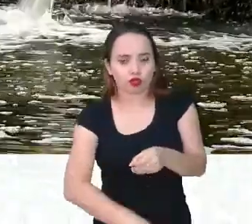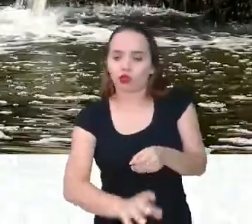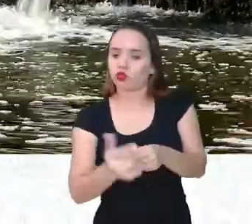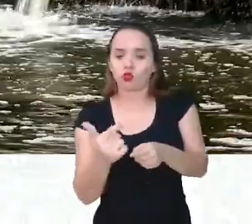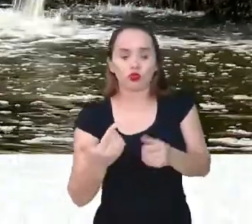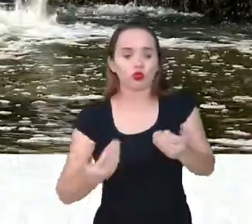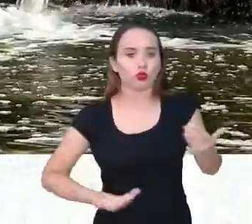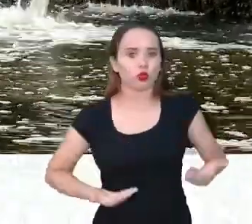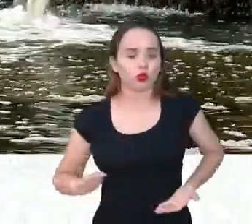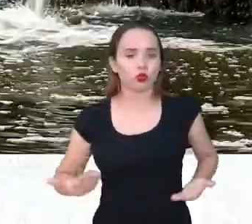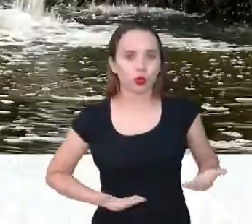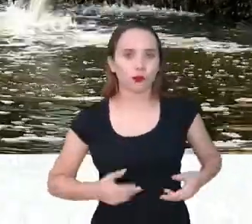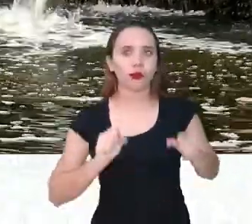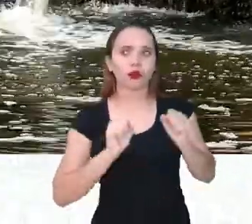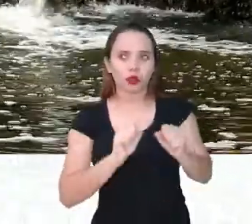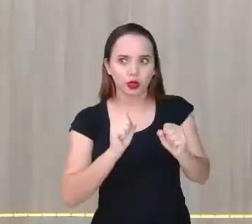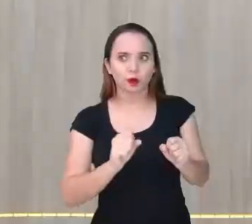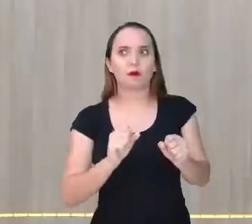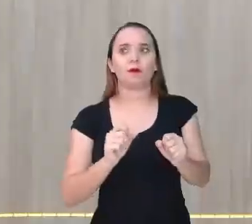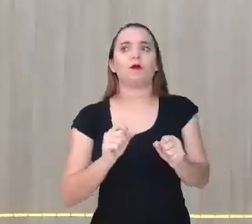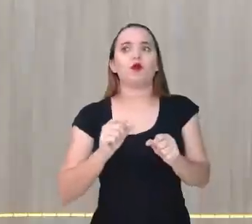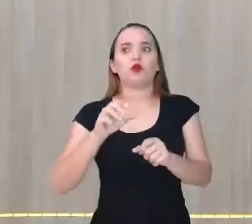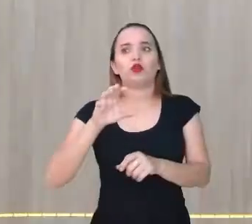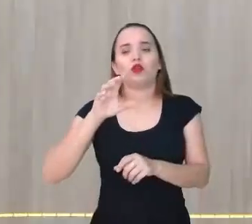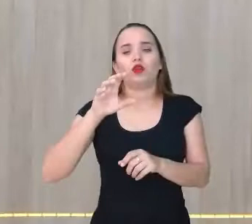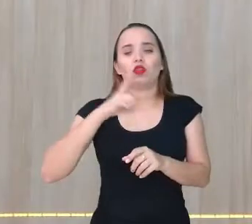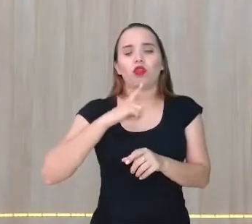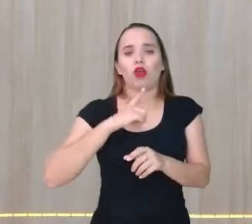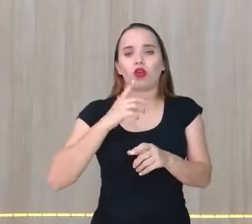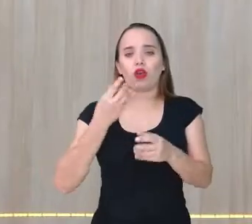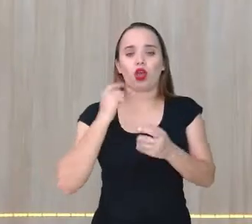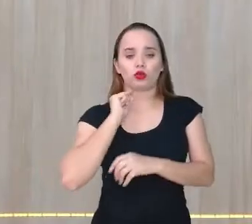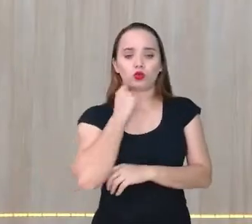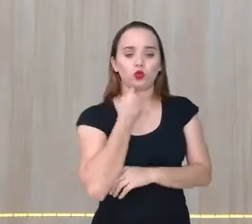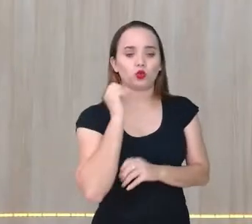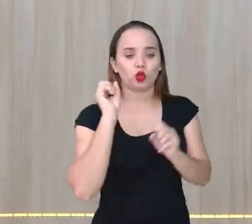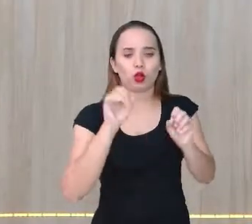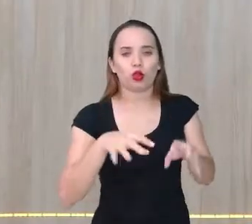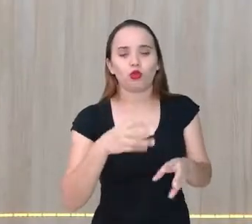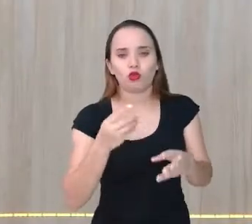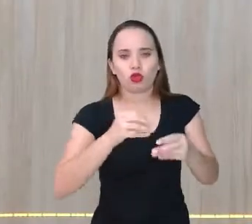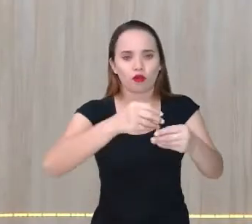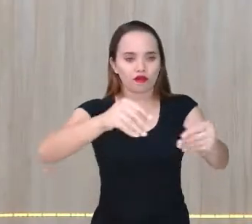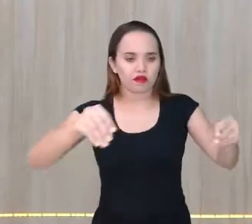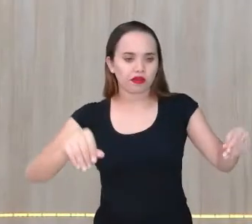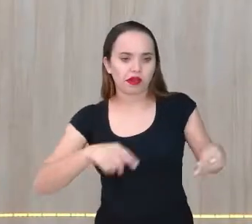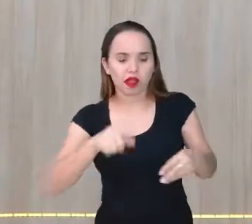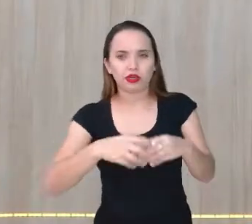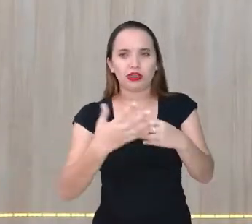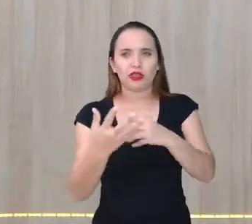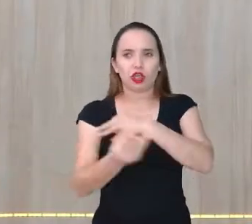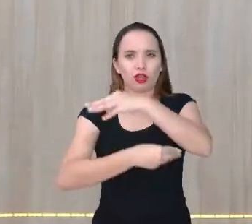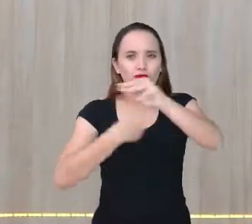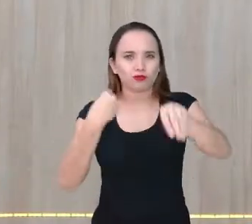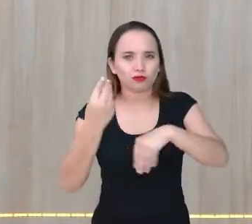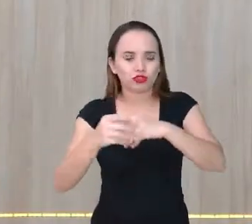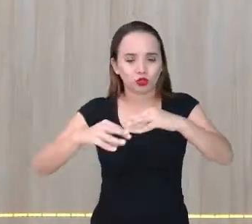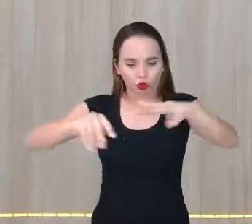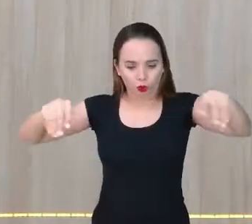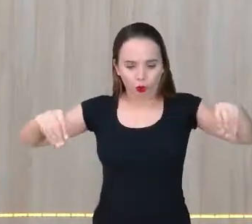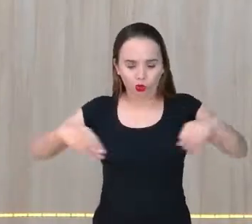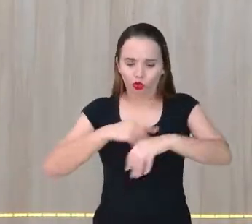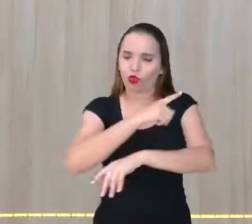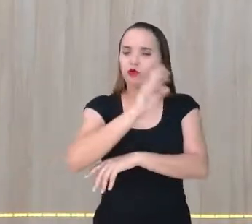um tratamento adequado, ele causa assoreamento, aqueles resíduos que ficam ali com a terra, né, embaixo do rio. Vocês